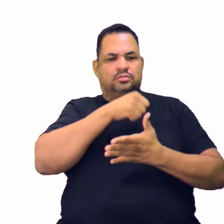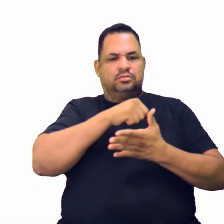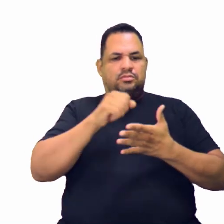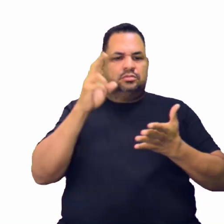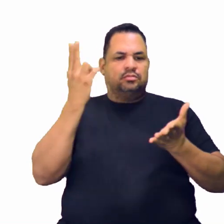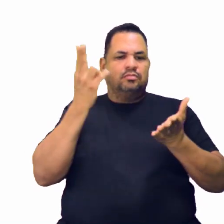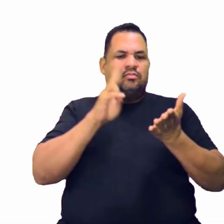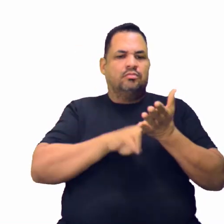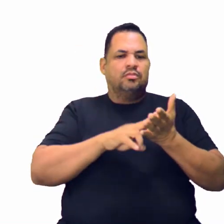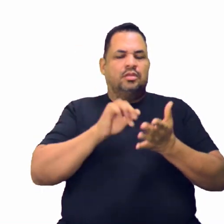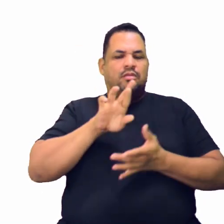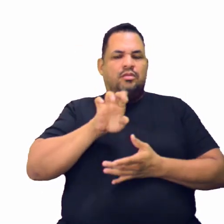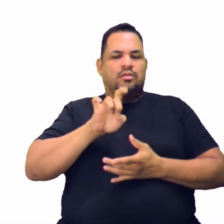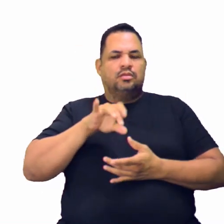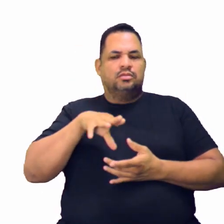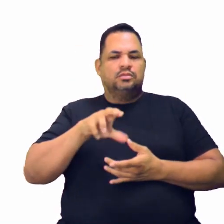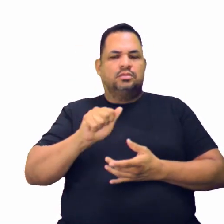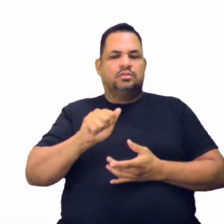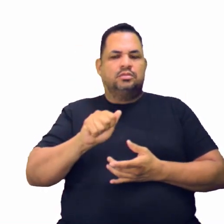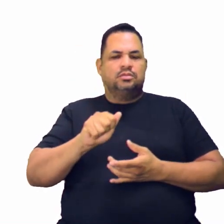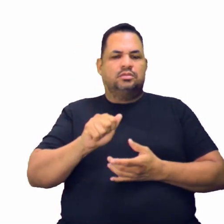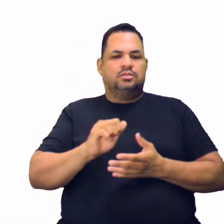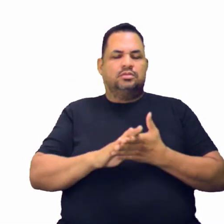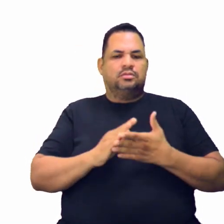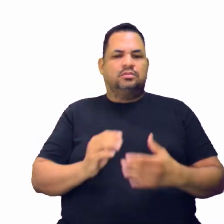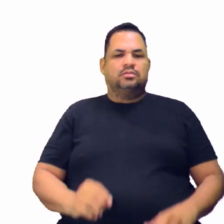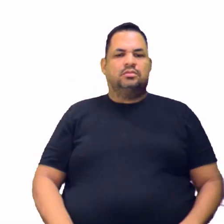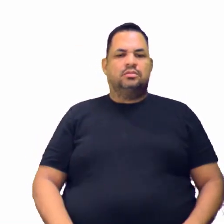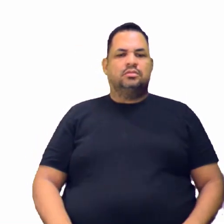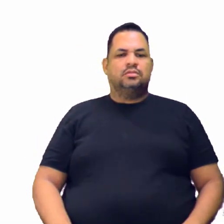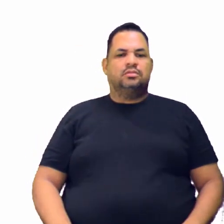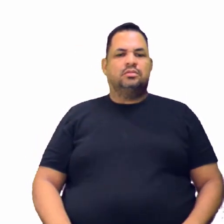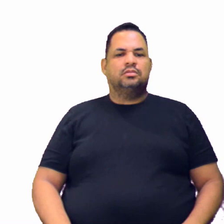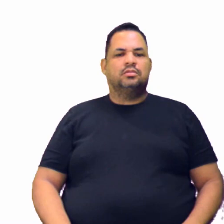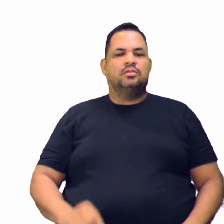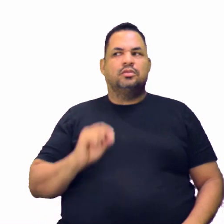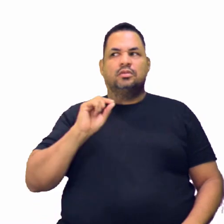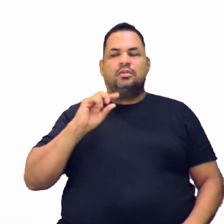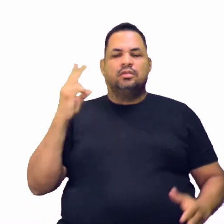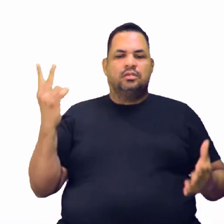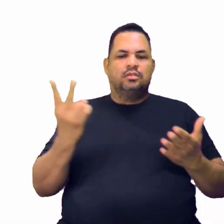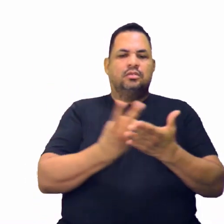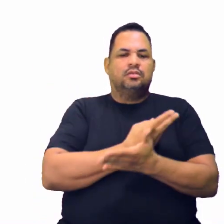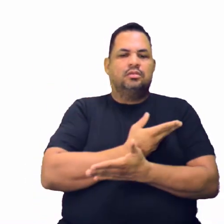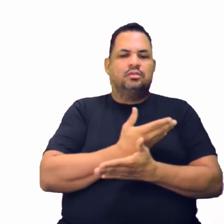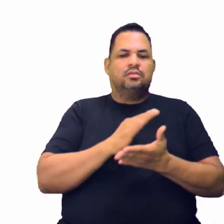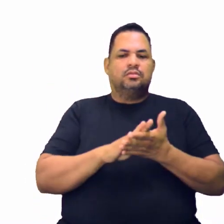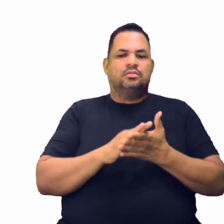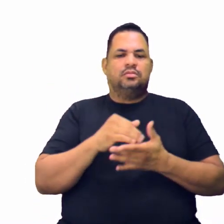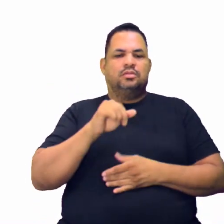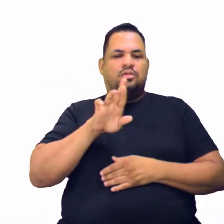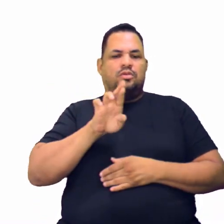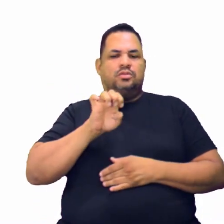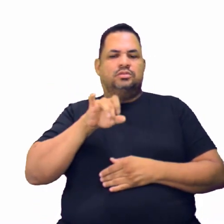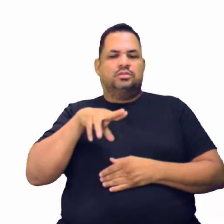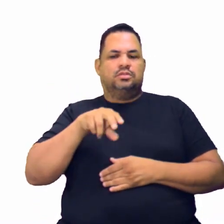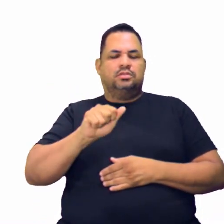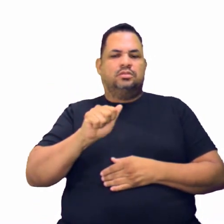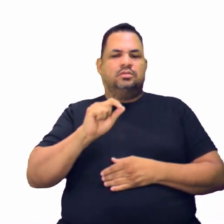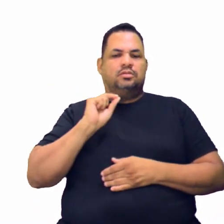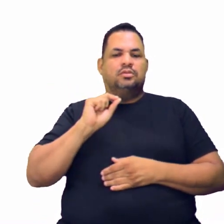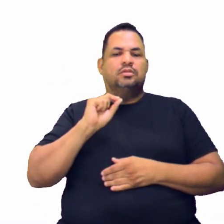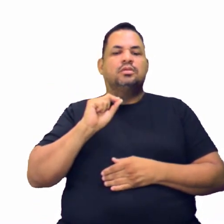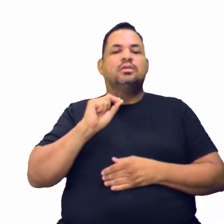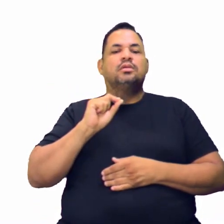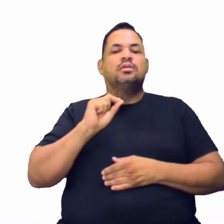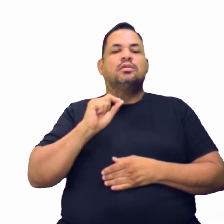escrevia as cartas por Rosana. E aí? O que aconteceu com Rosana? O que